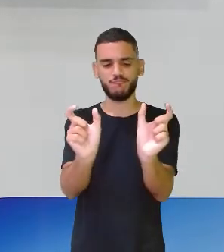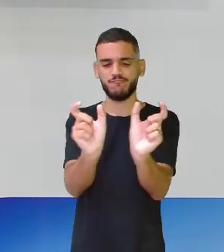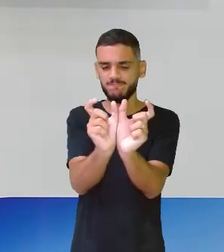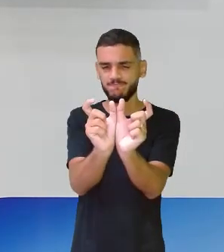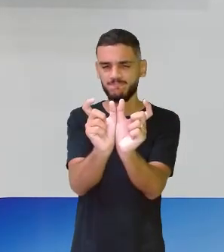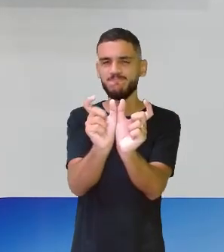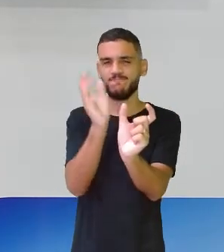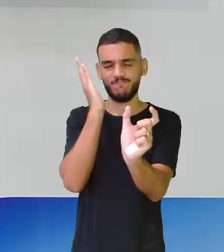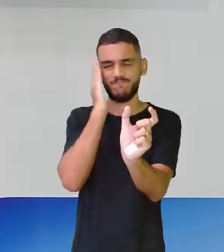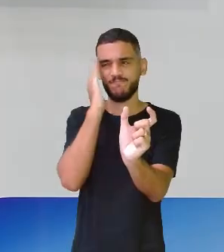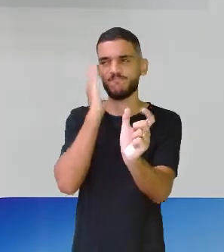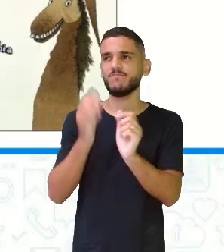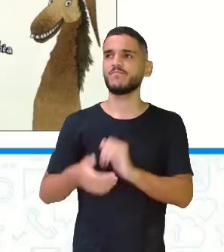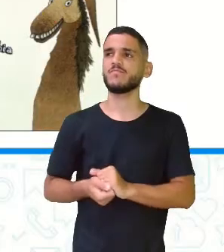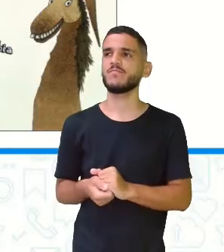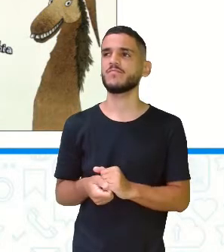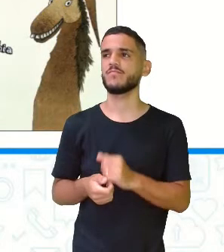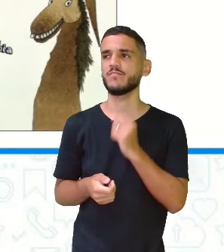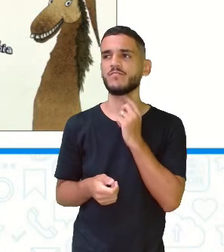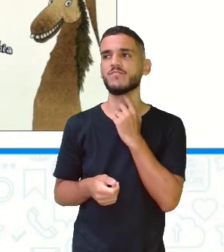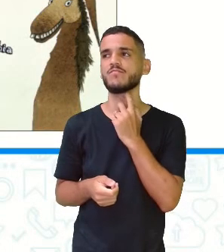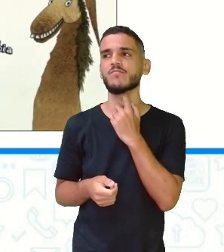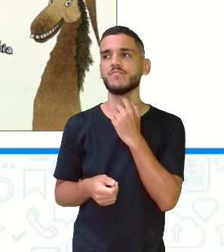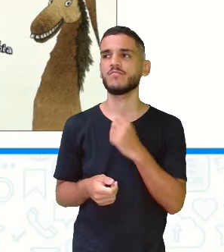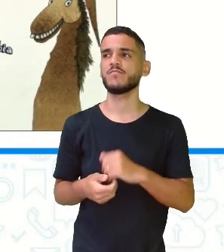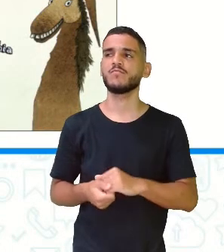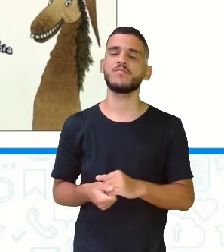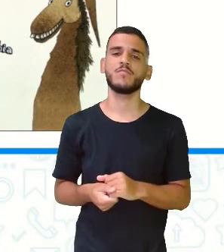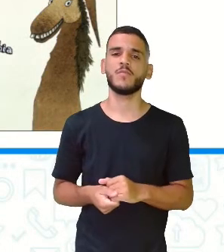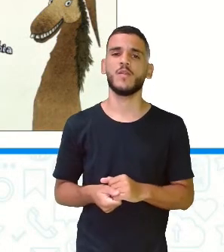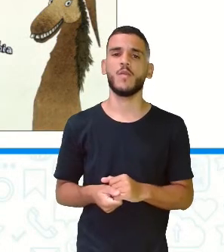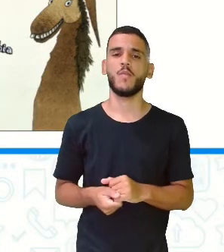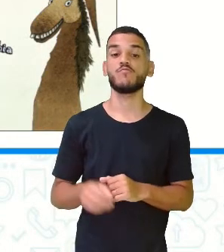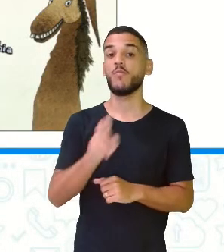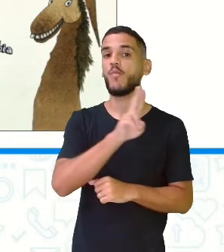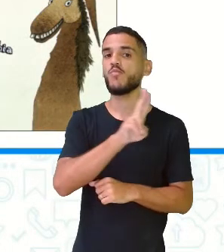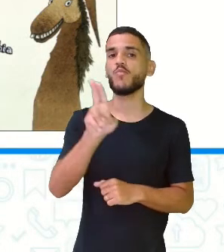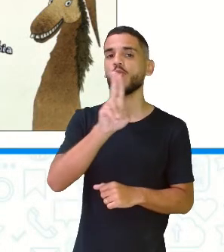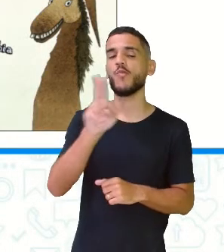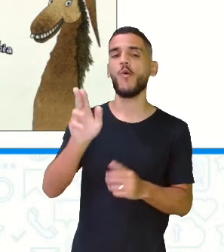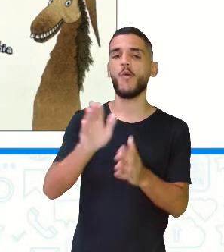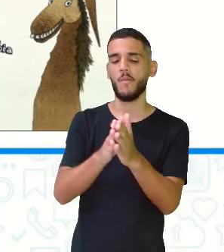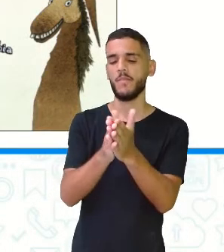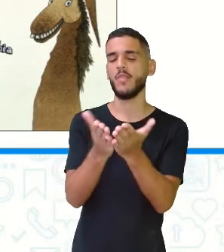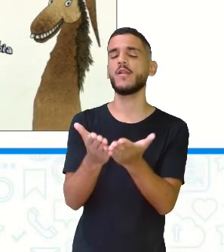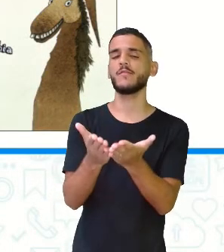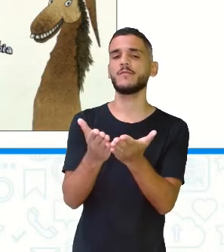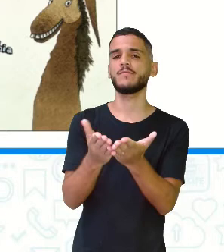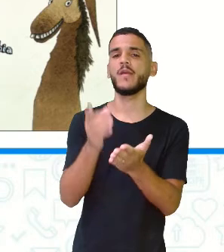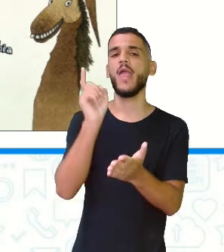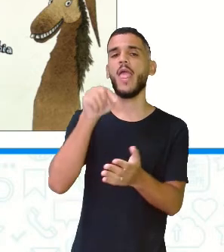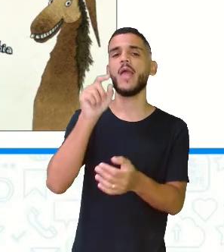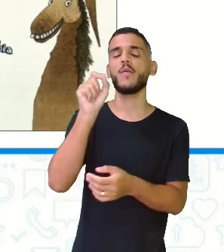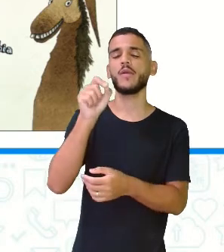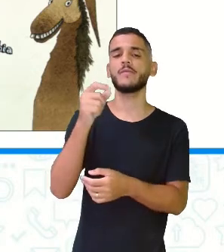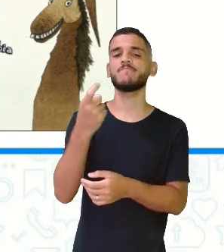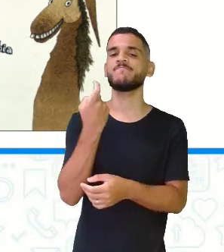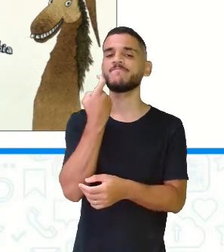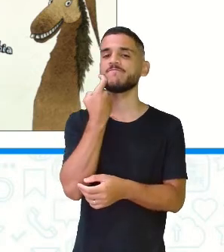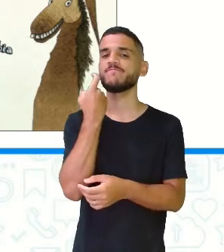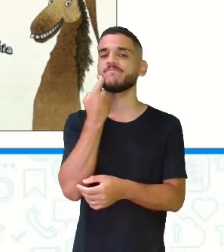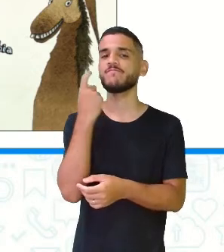ó, o nome do livro de hoje, será que vocês já encontraram esse livro aí na árvore? É O Peixinho Perdeu